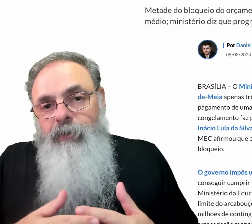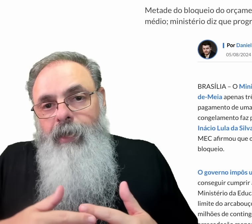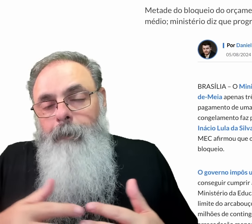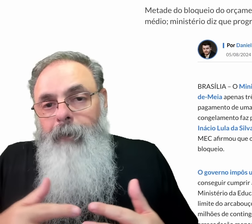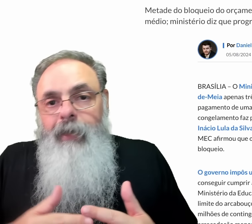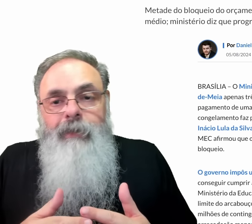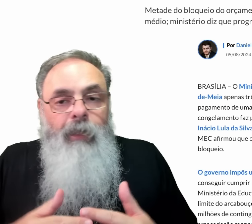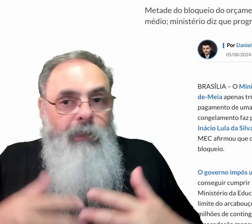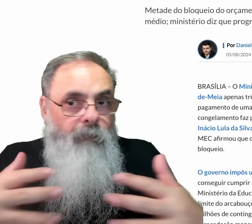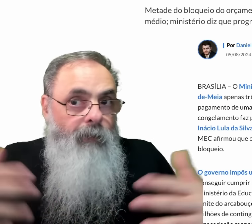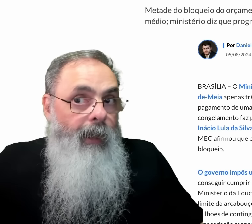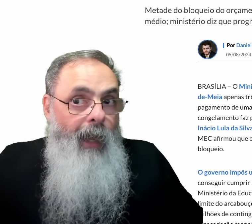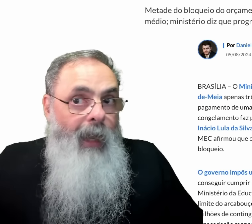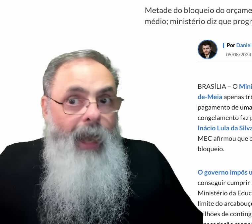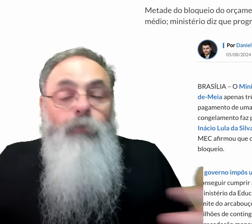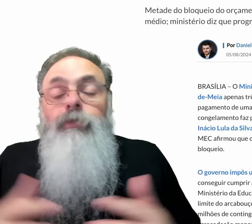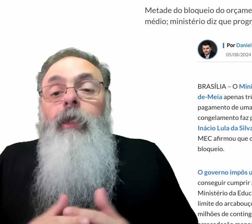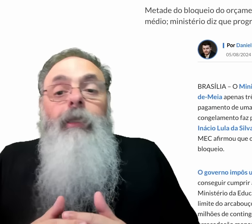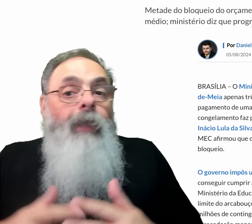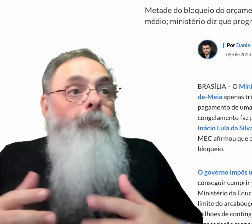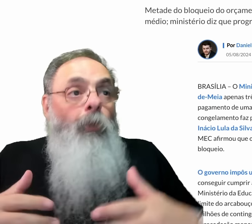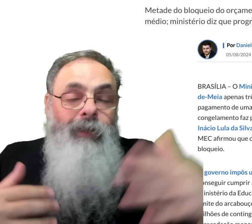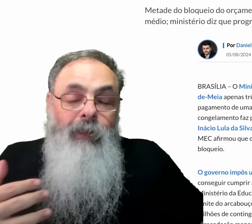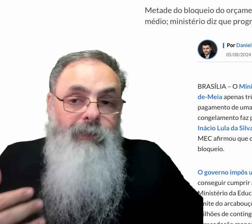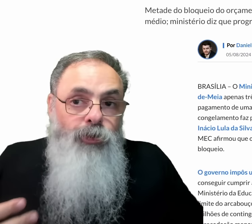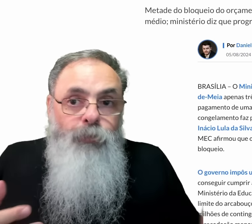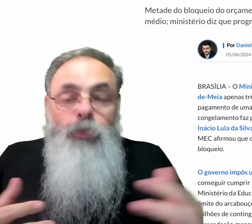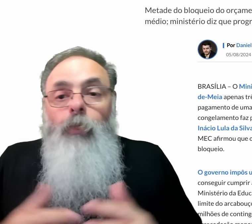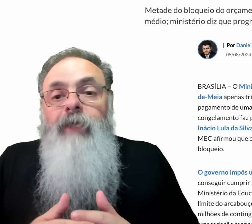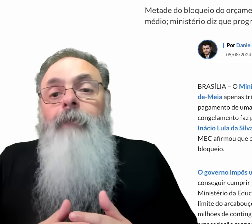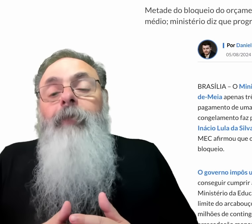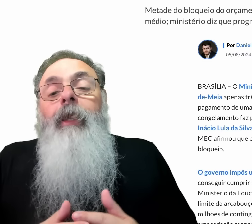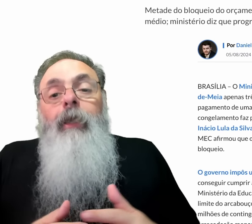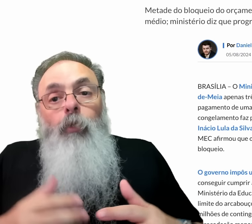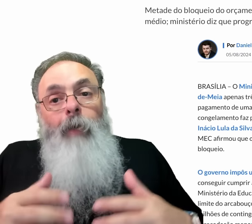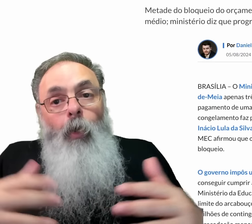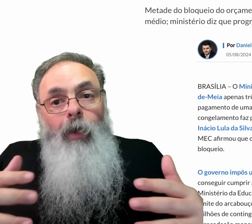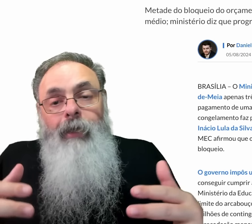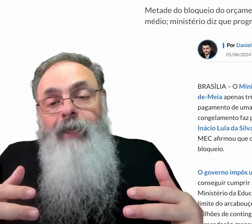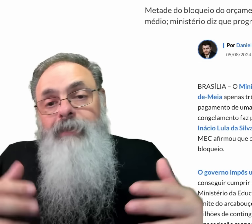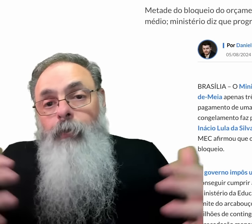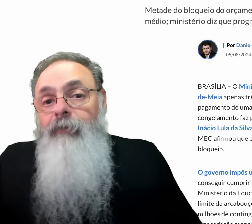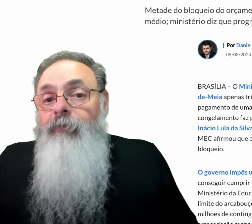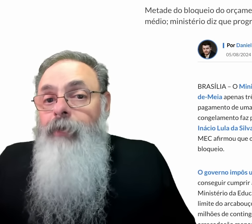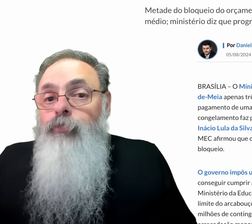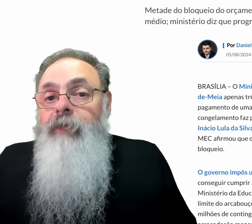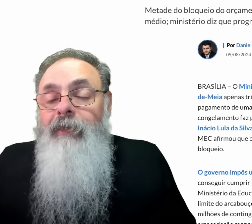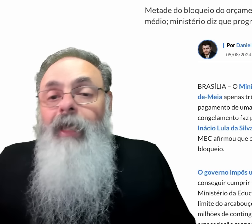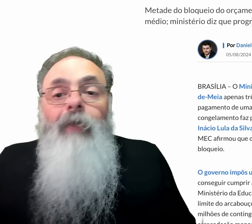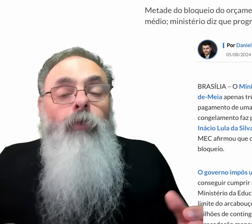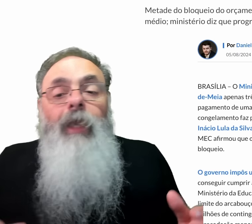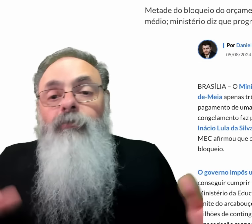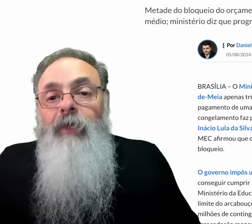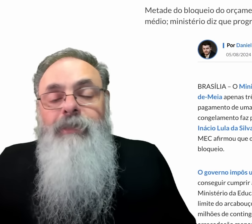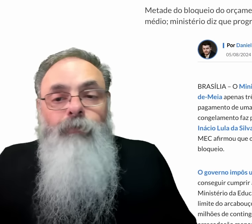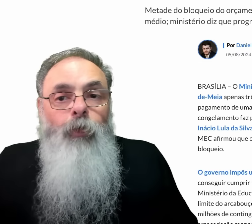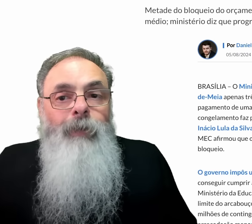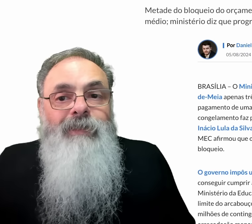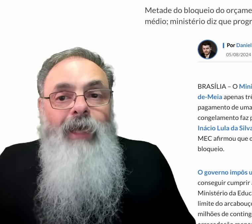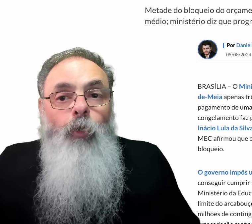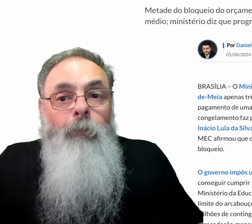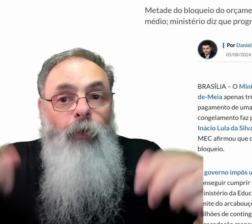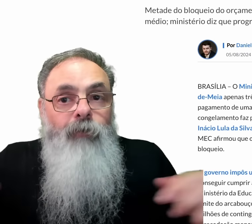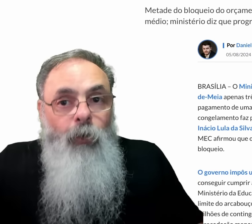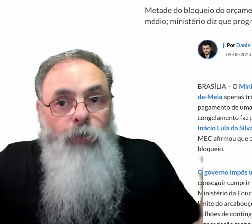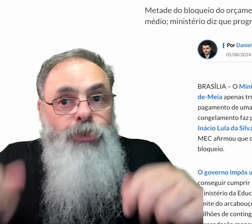querendo fazer campanhas né querendo ganhar cargos e aí prometendo esse tipo de coisa uma hora essa coisa vai ficar insustentável e a inflação vai